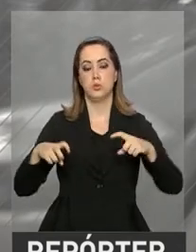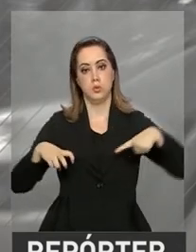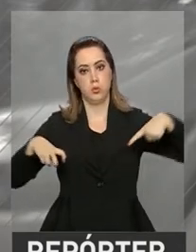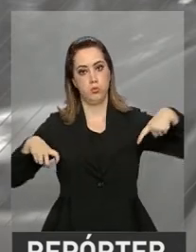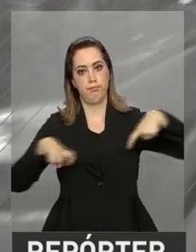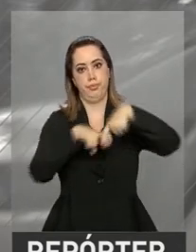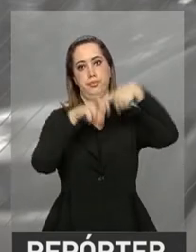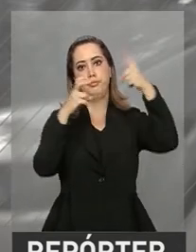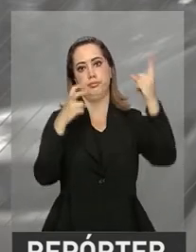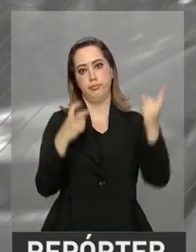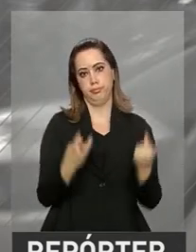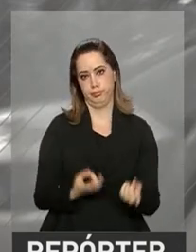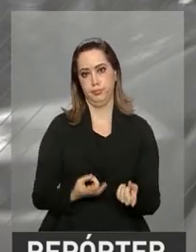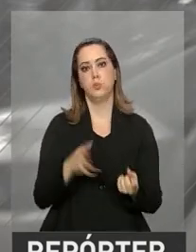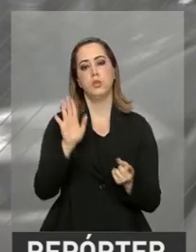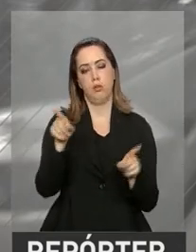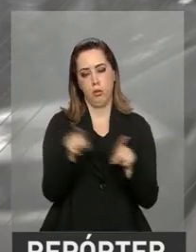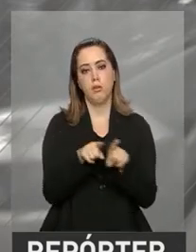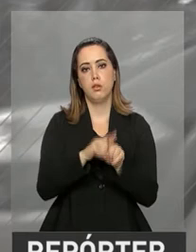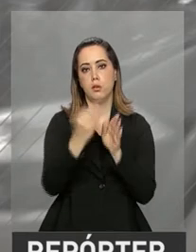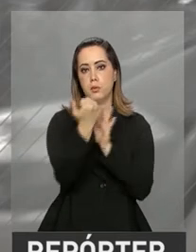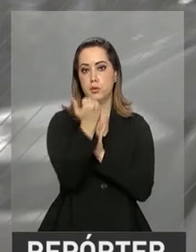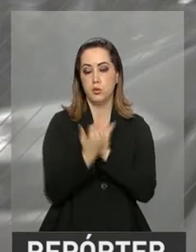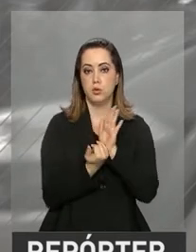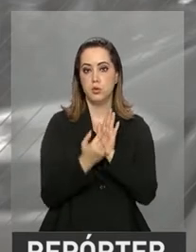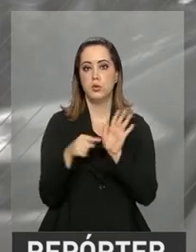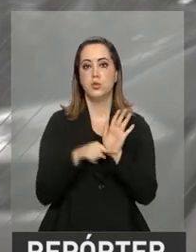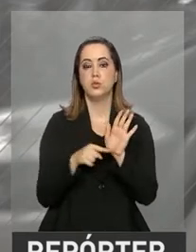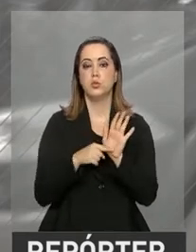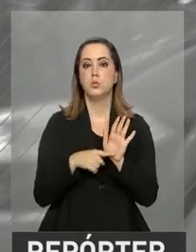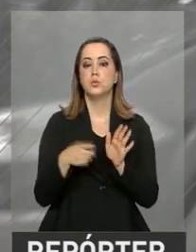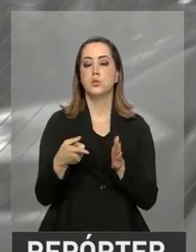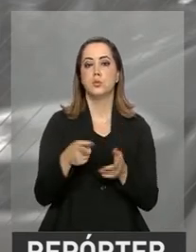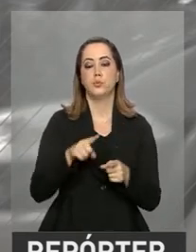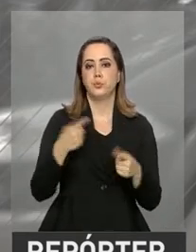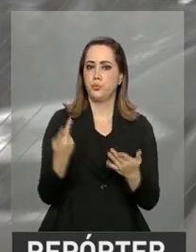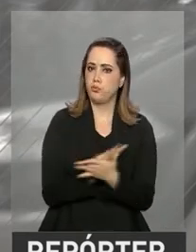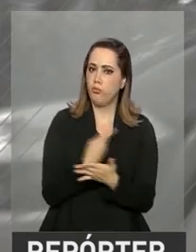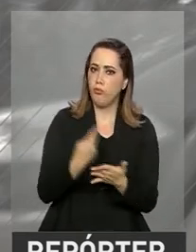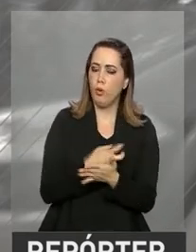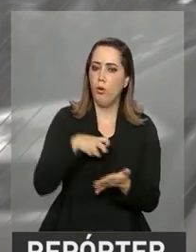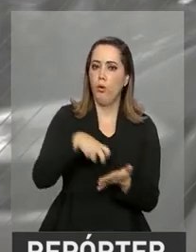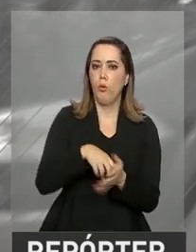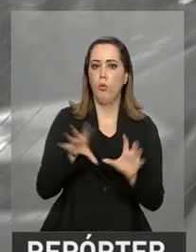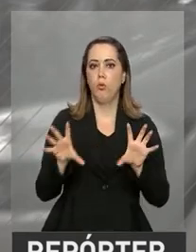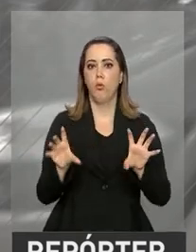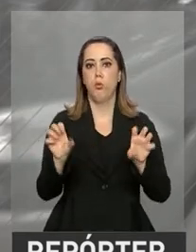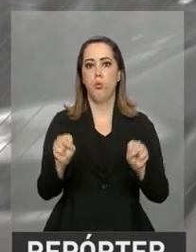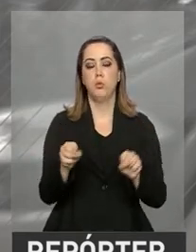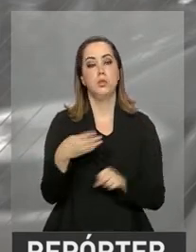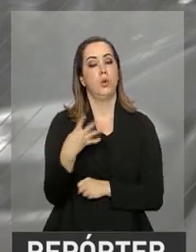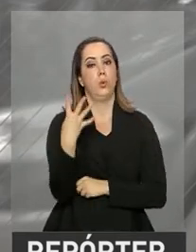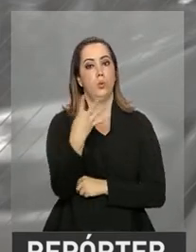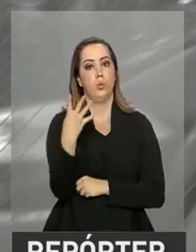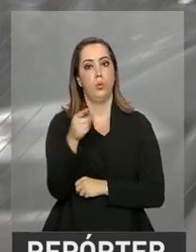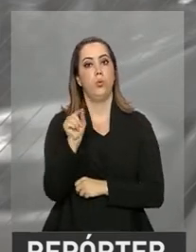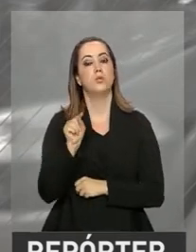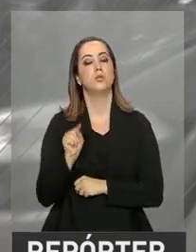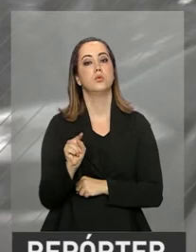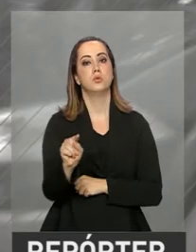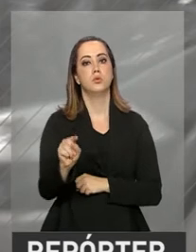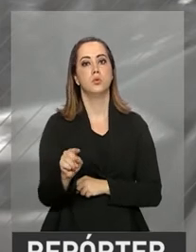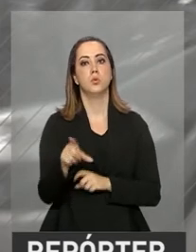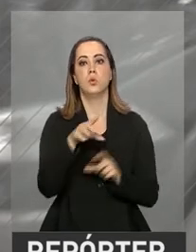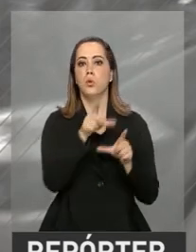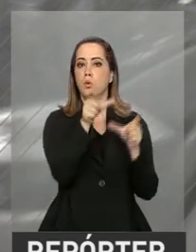o descumprimento da lei federal é considerado infração média com quatro pontos na carteira de habilitação e multa